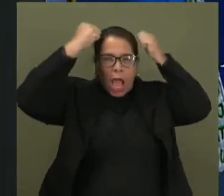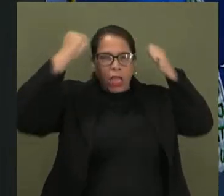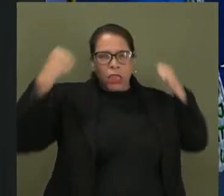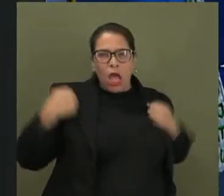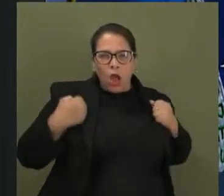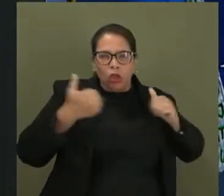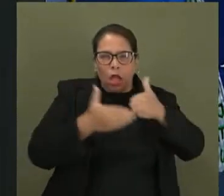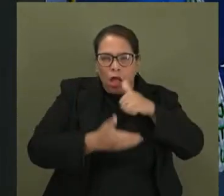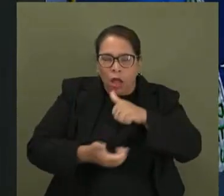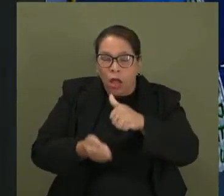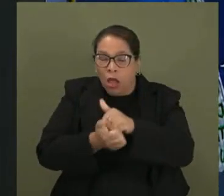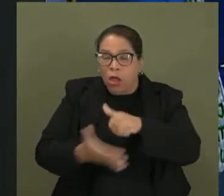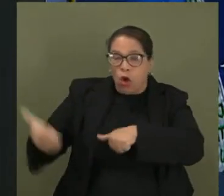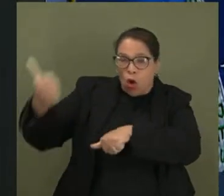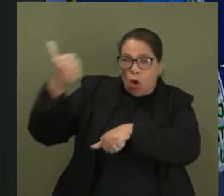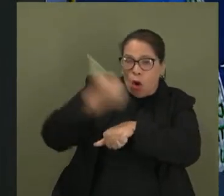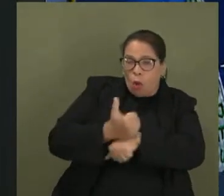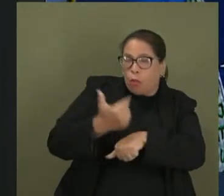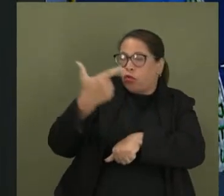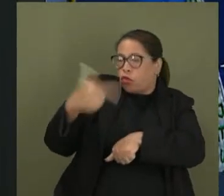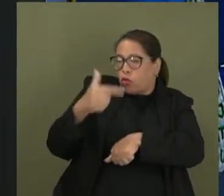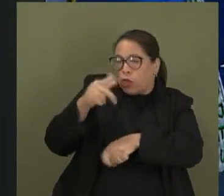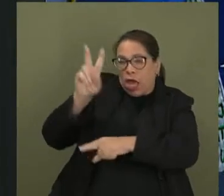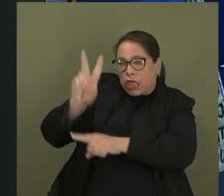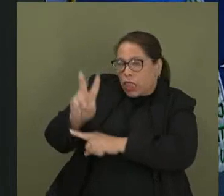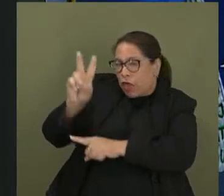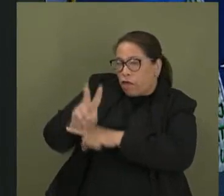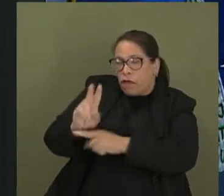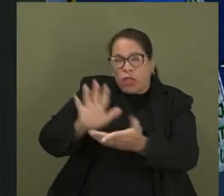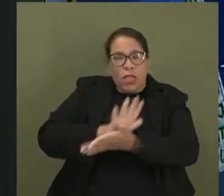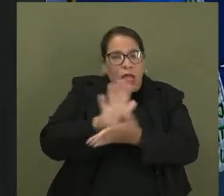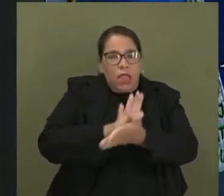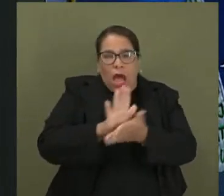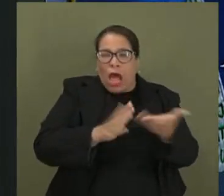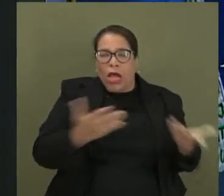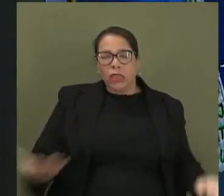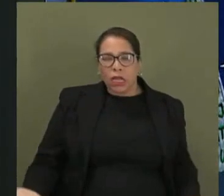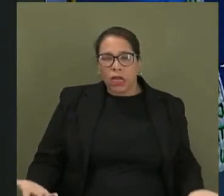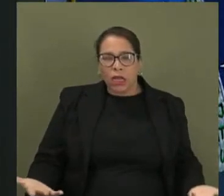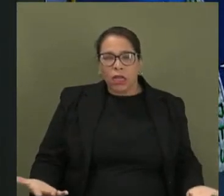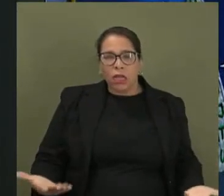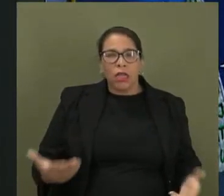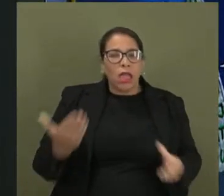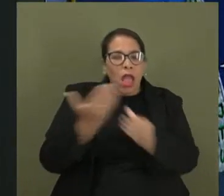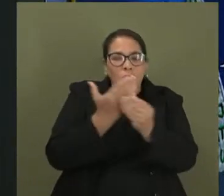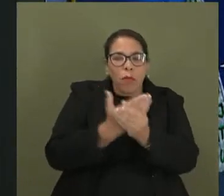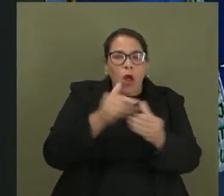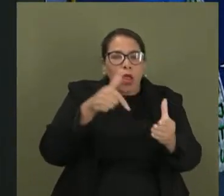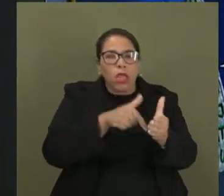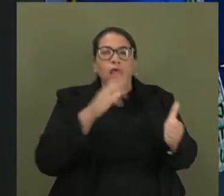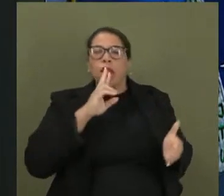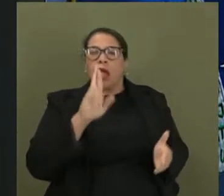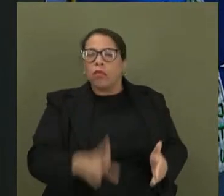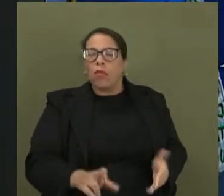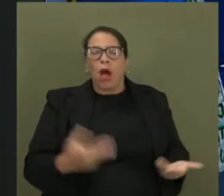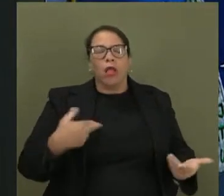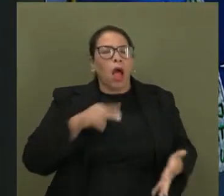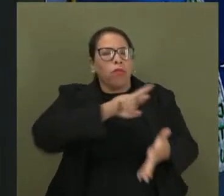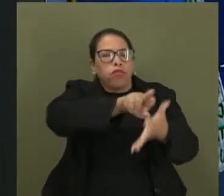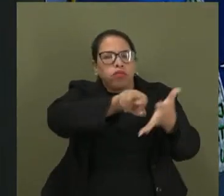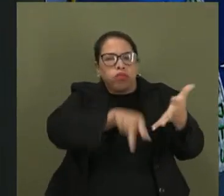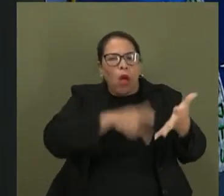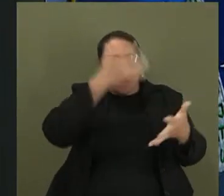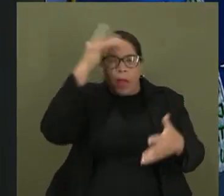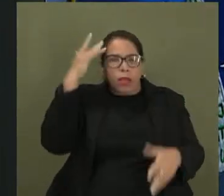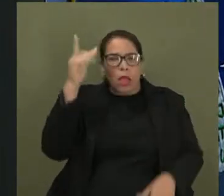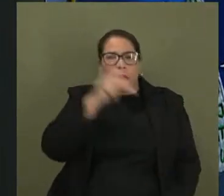golpistas, sem direito à ampla defesa, ao contraditório e ao devido processo legal. São muitos os casos, como o